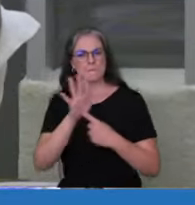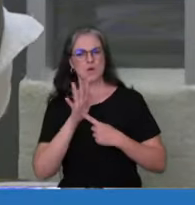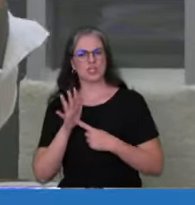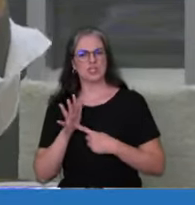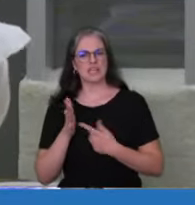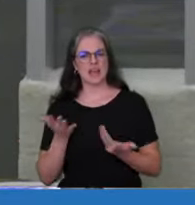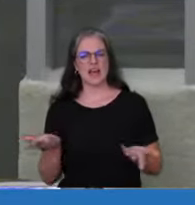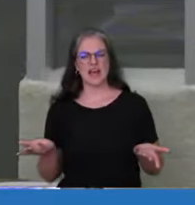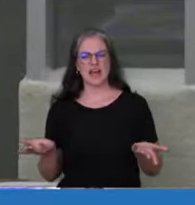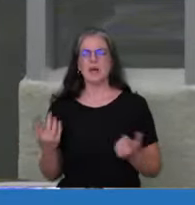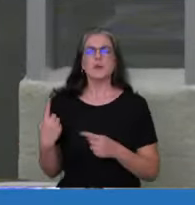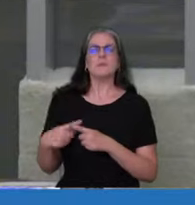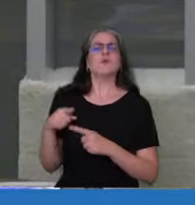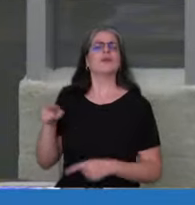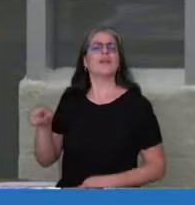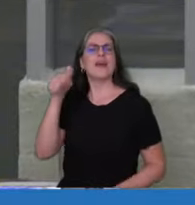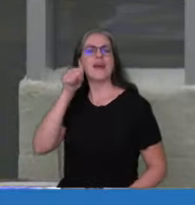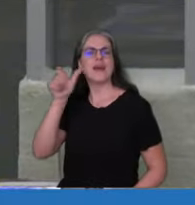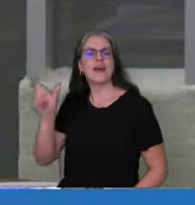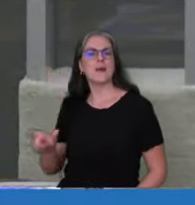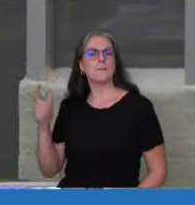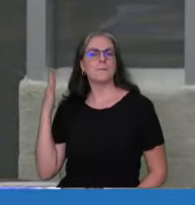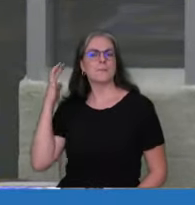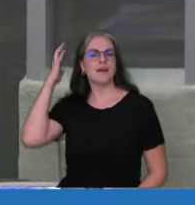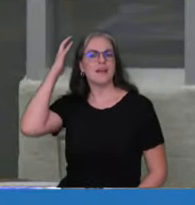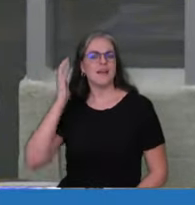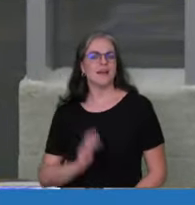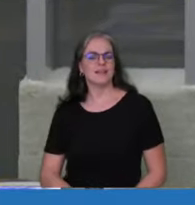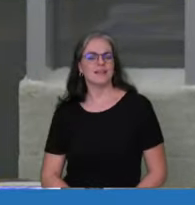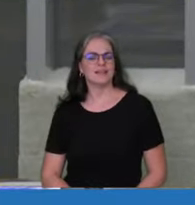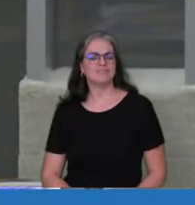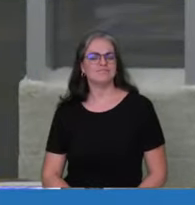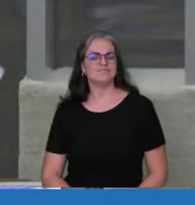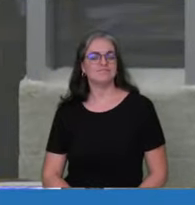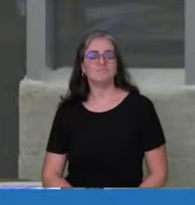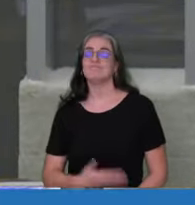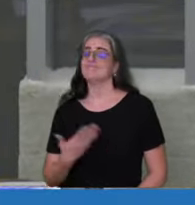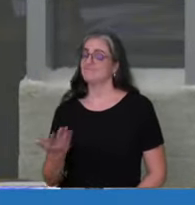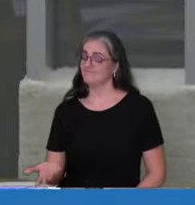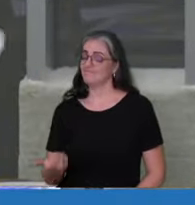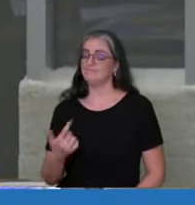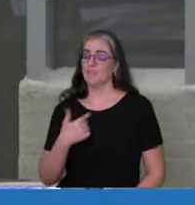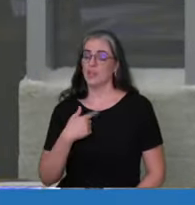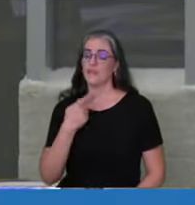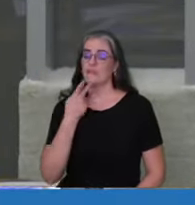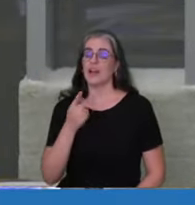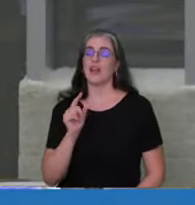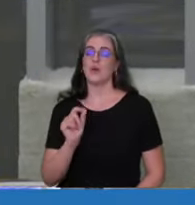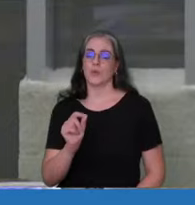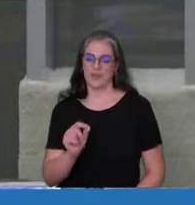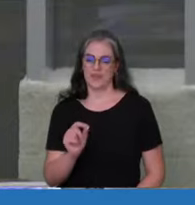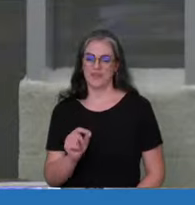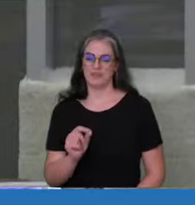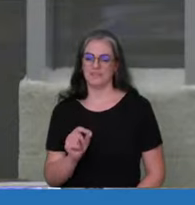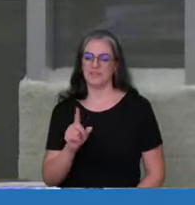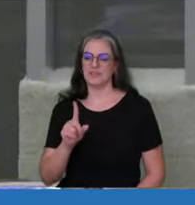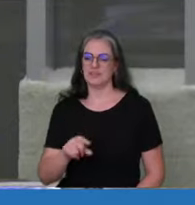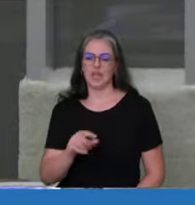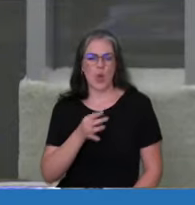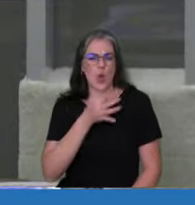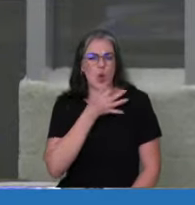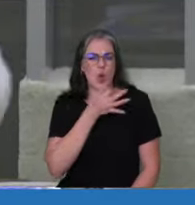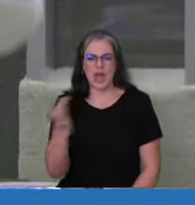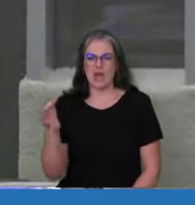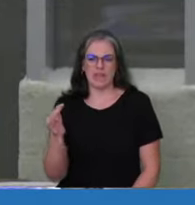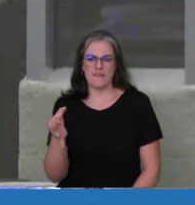que Marielle? Aí eu quero terminar falando o seguinte. Nós estamos diante de um bárbaro crime de